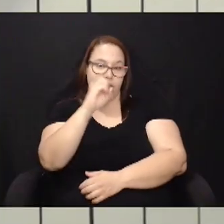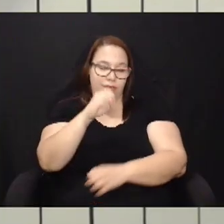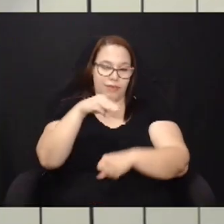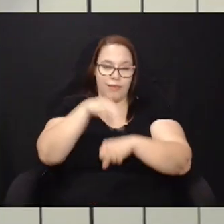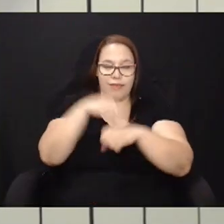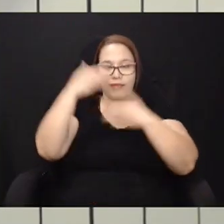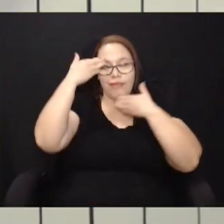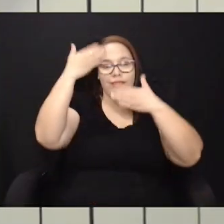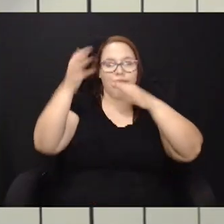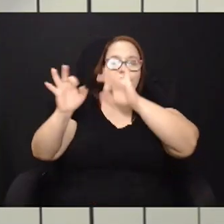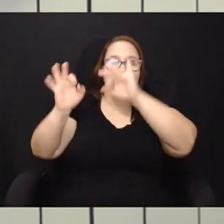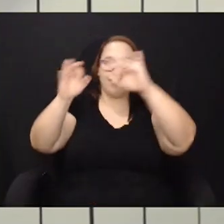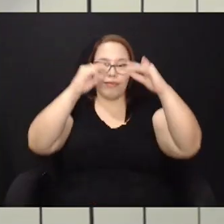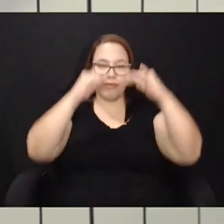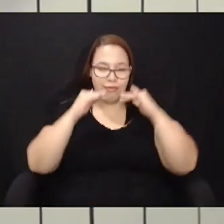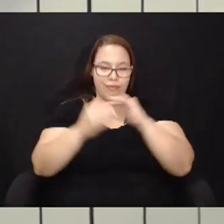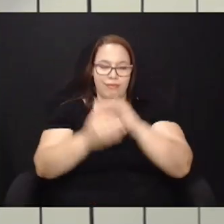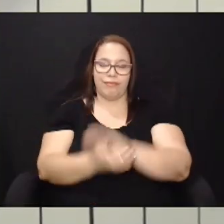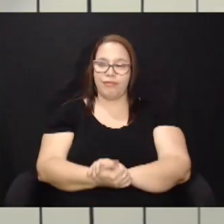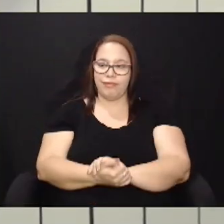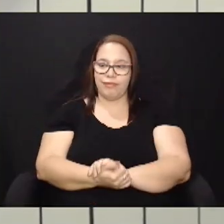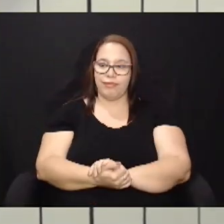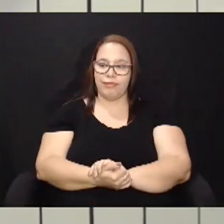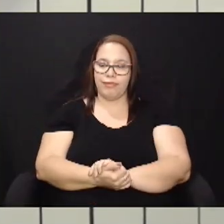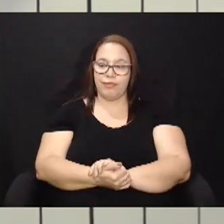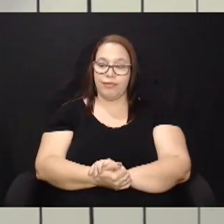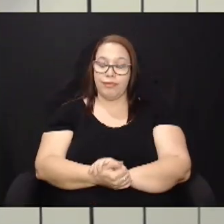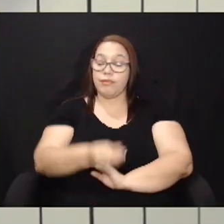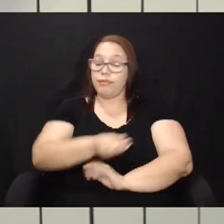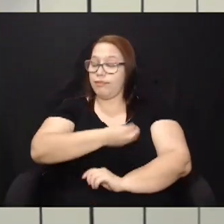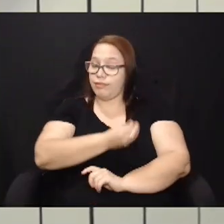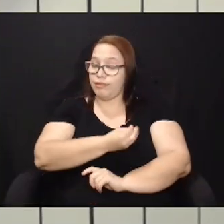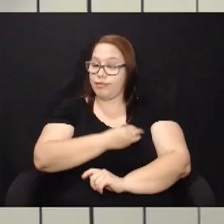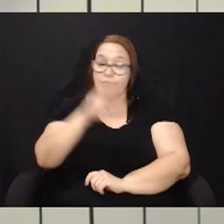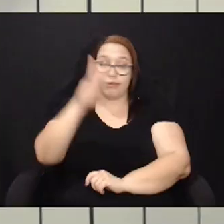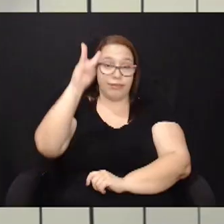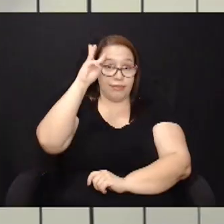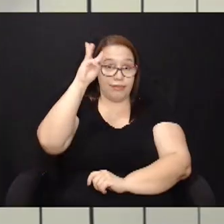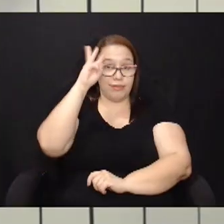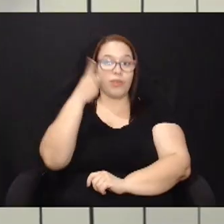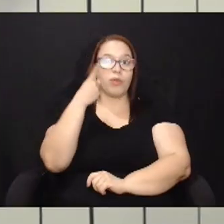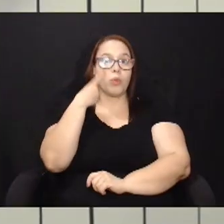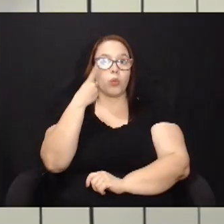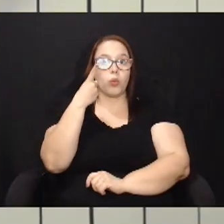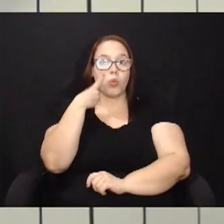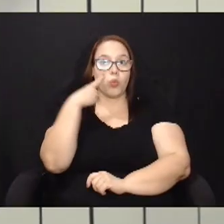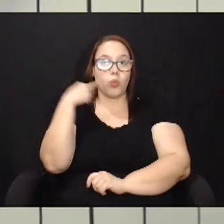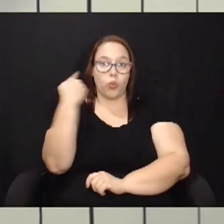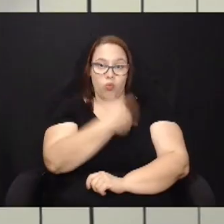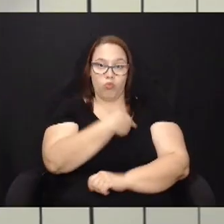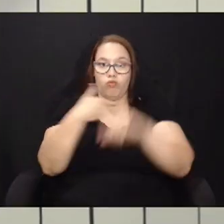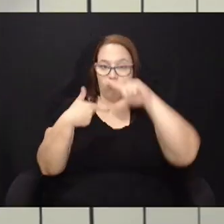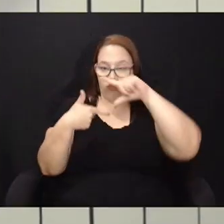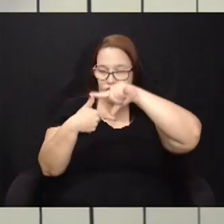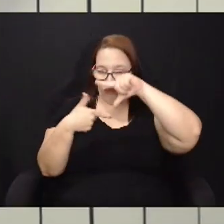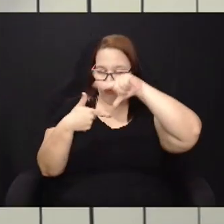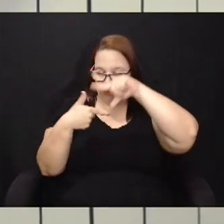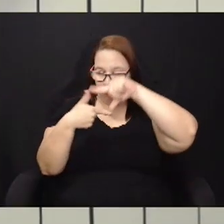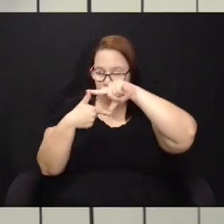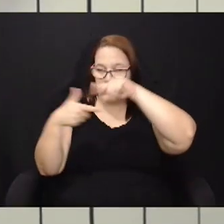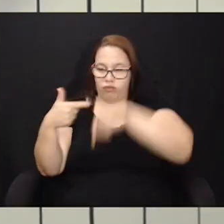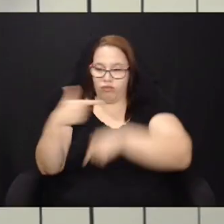pela sua companhia, pela sua audiência, estamos ao vivo nesta terça-feira e olha só, o nosso quadro, ele traz essa semana